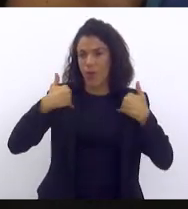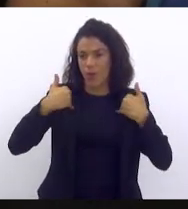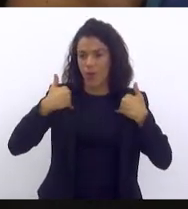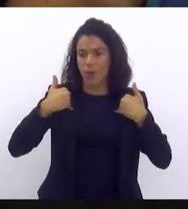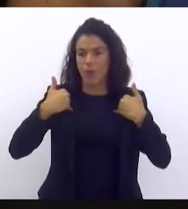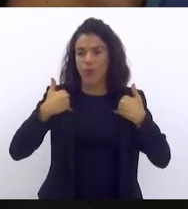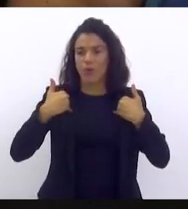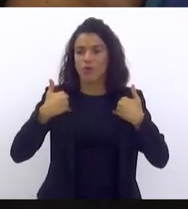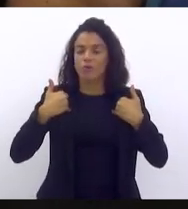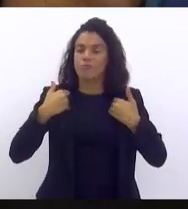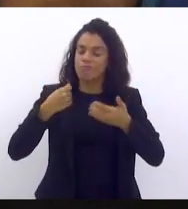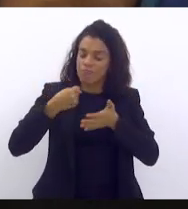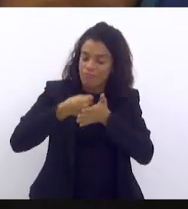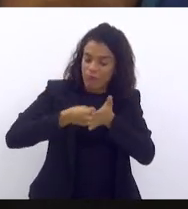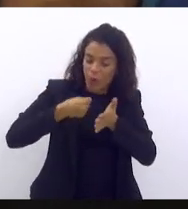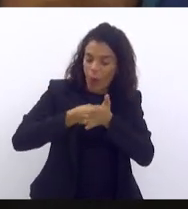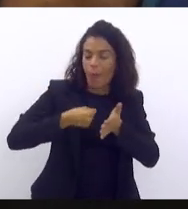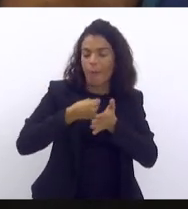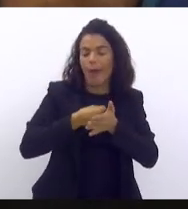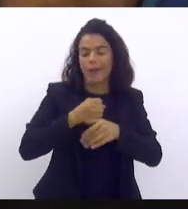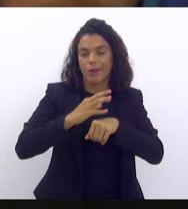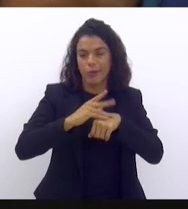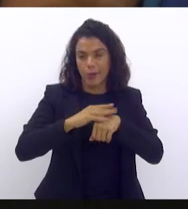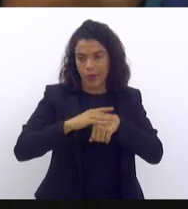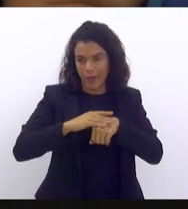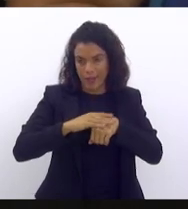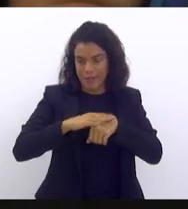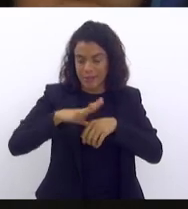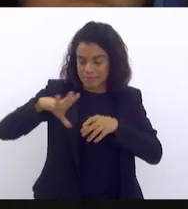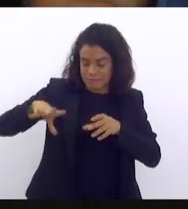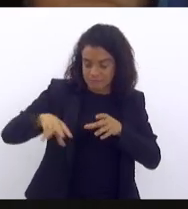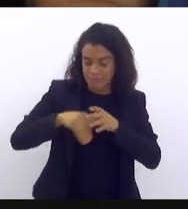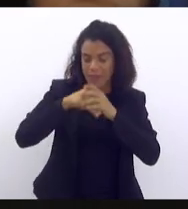orgulho de ser agente de combate a endemias, de fazer parte